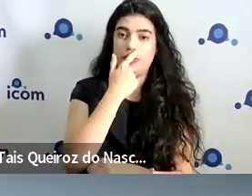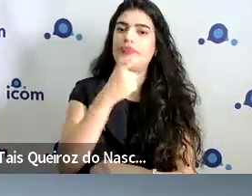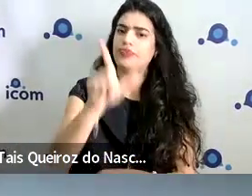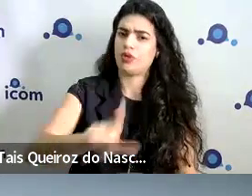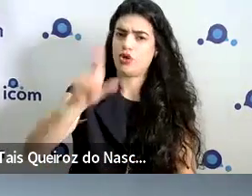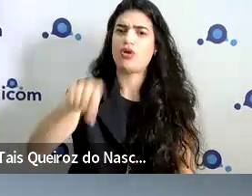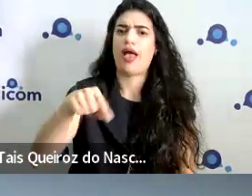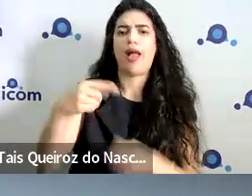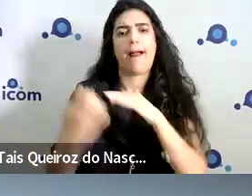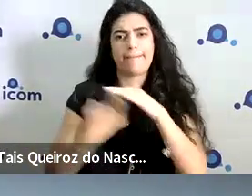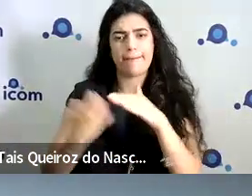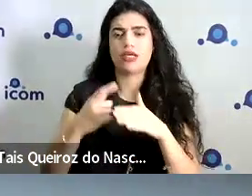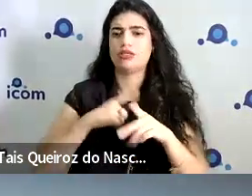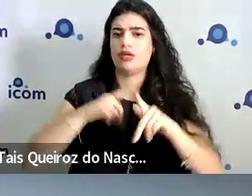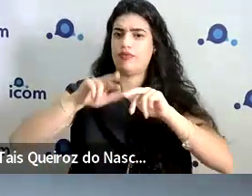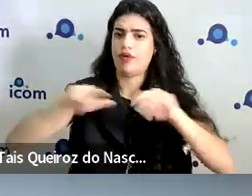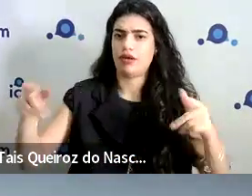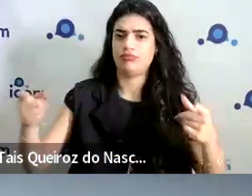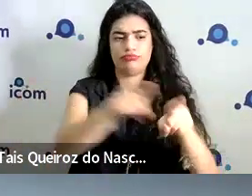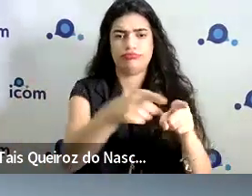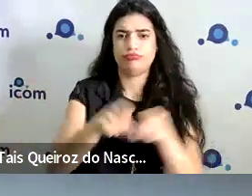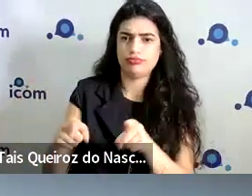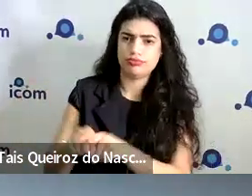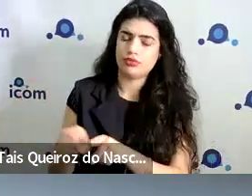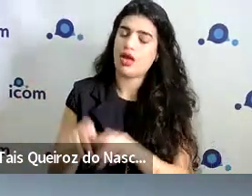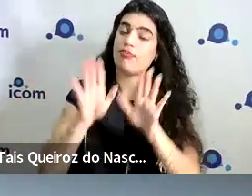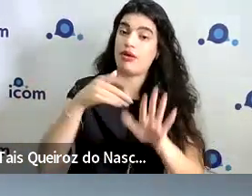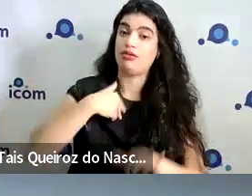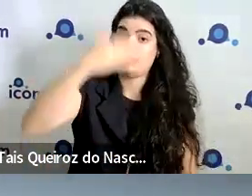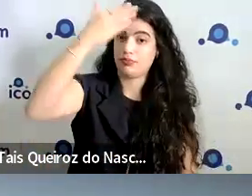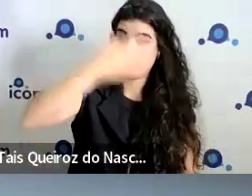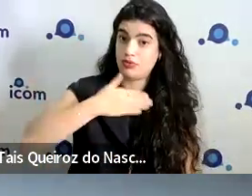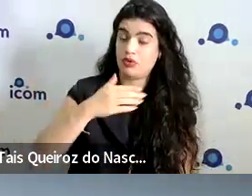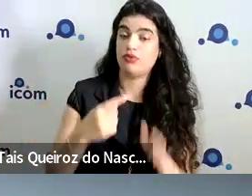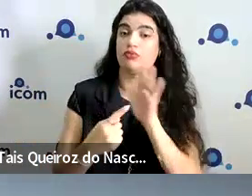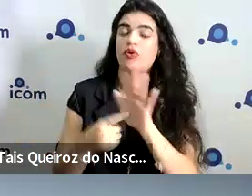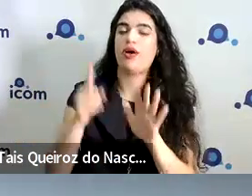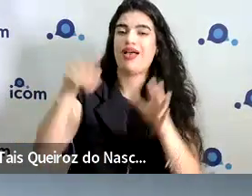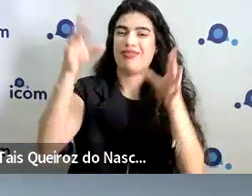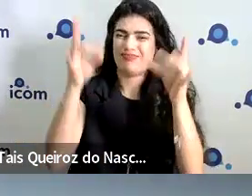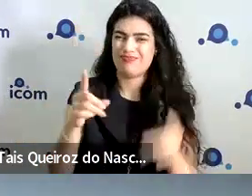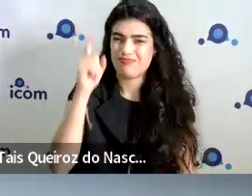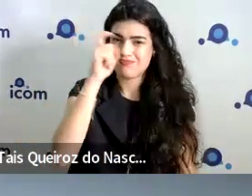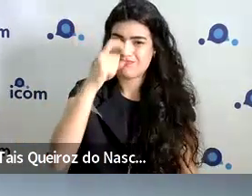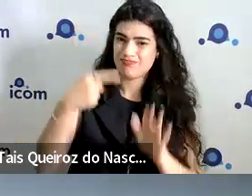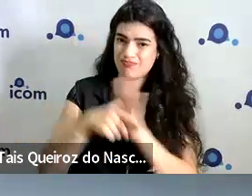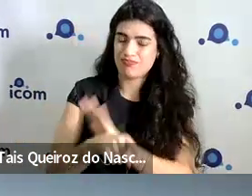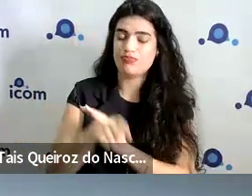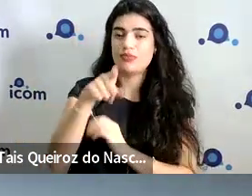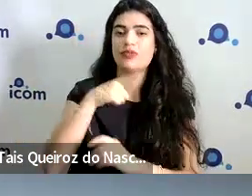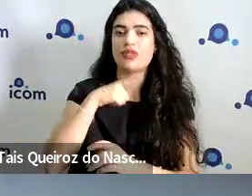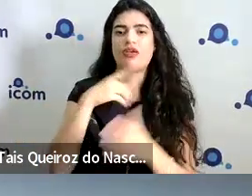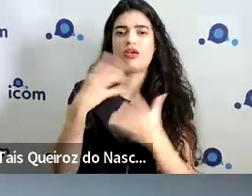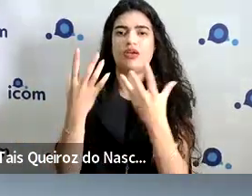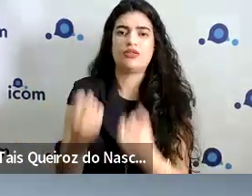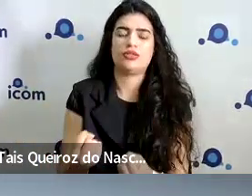de varejo com um grande volume de filiais. Mas isso demonstra a complexidade, né, a carga que se suporta